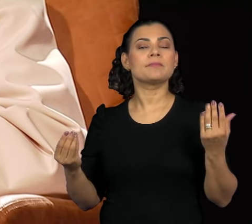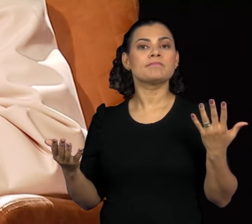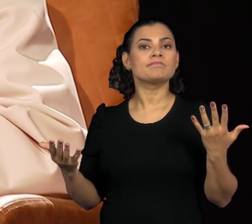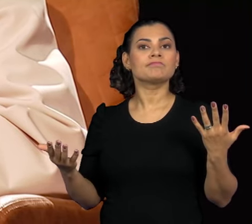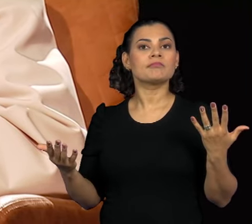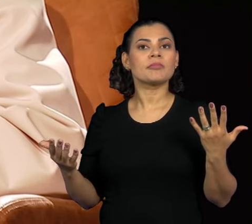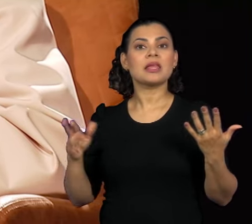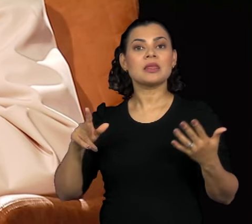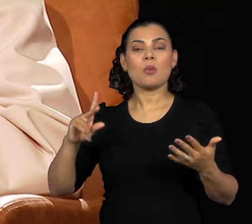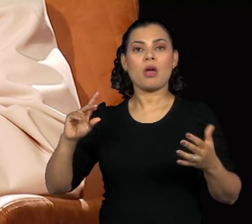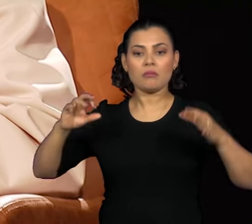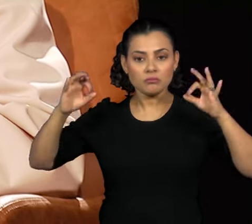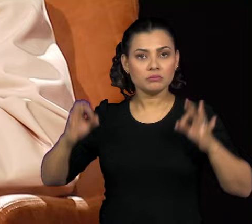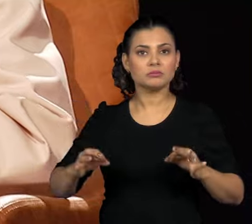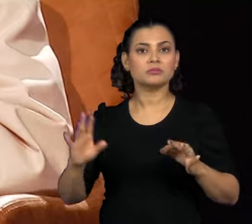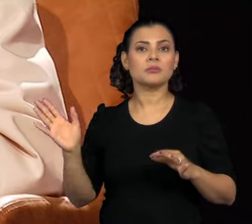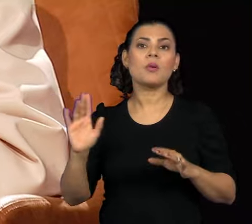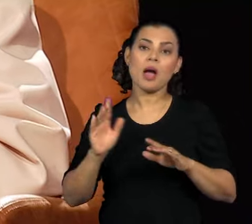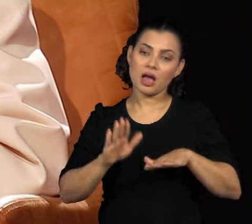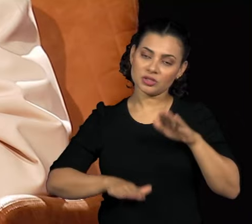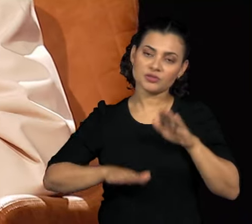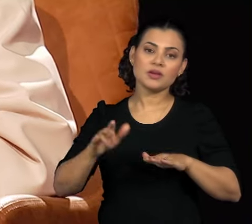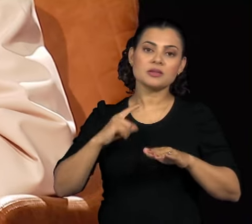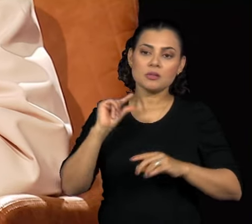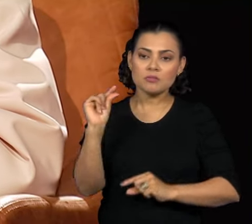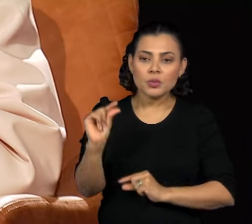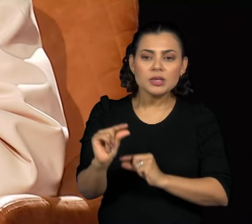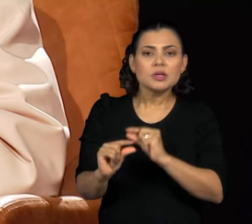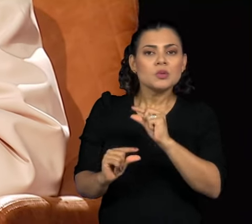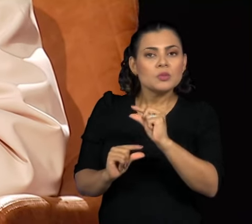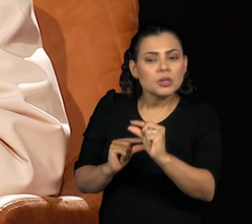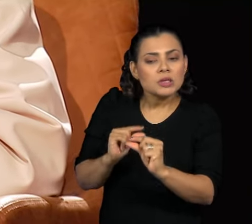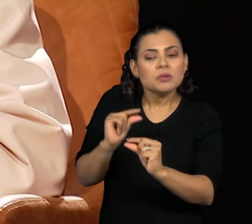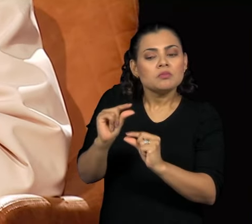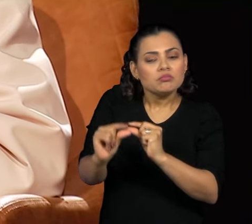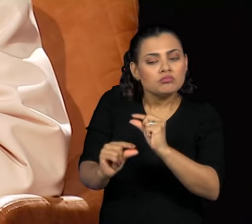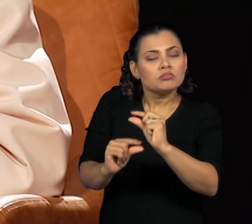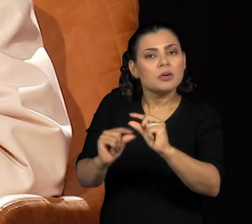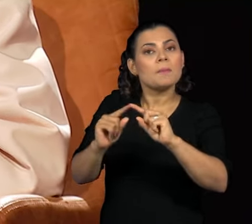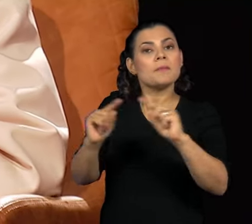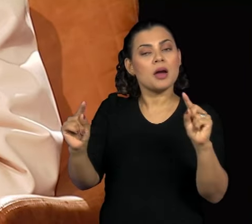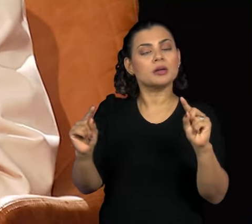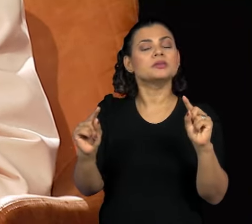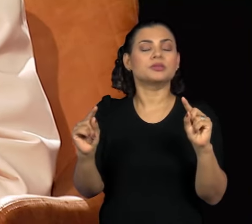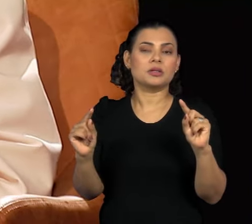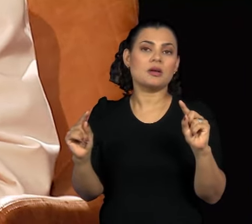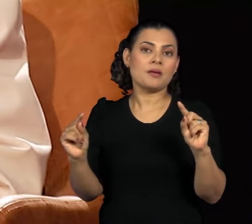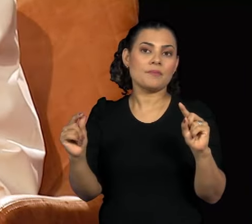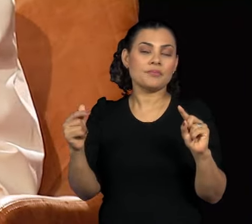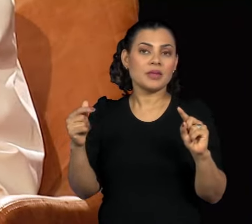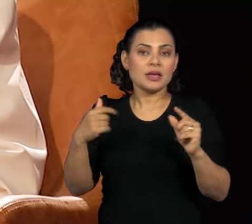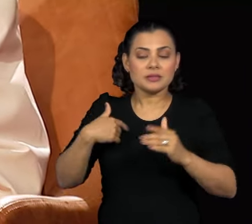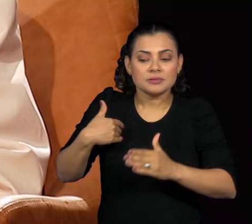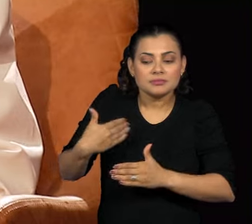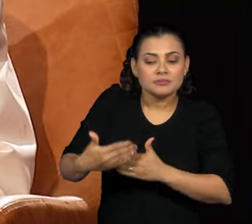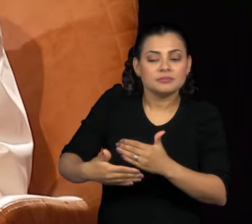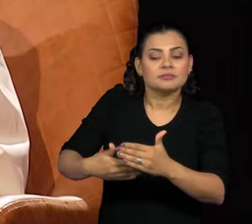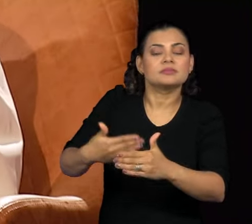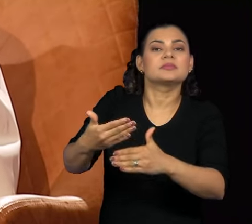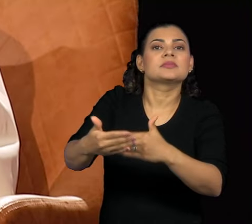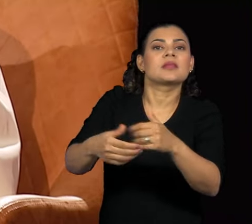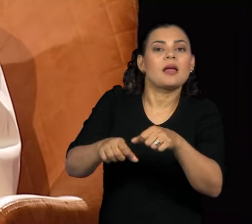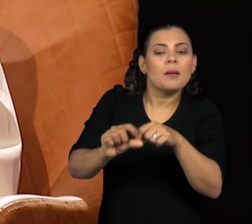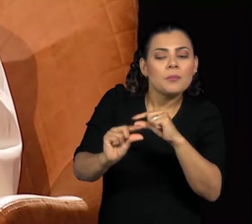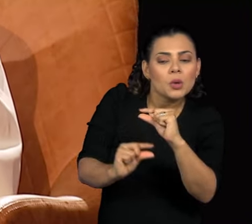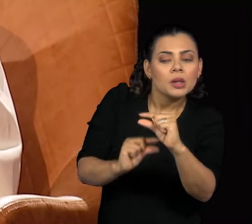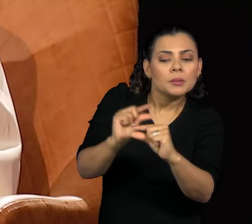não tão concreta. Às vezes, eu até engatinho, sabe, de umas coisas. Mas esse caminhar de